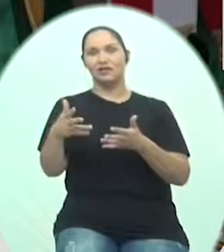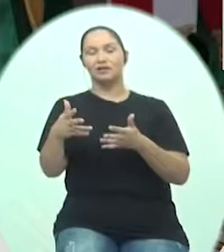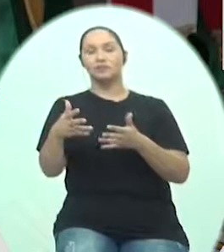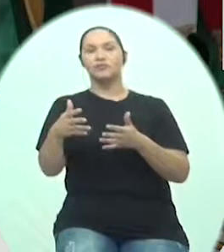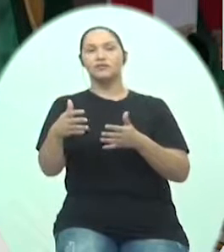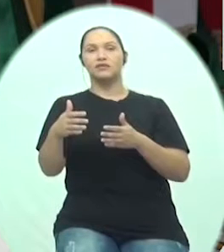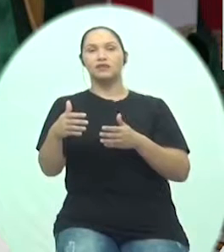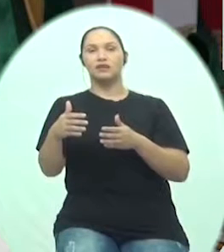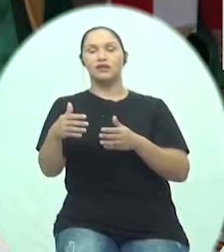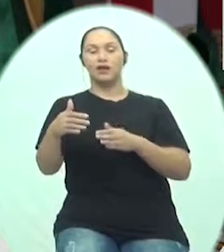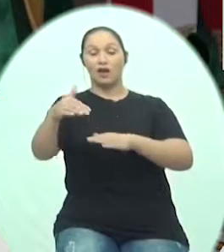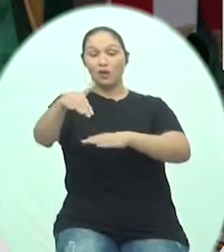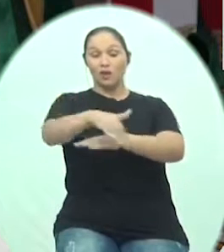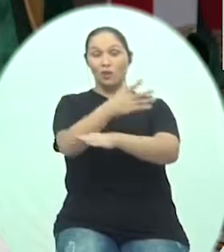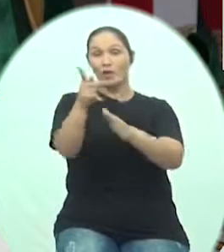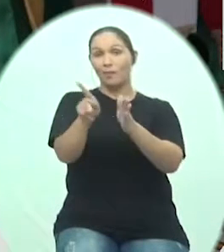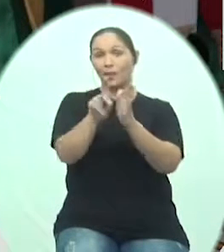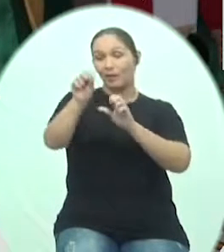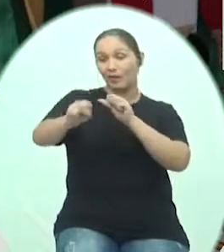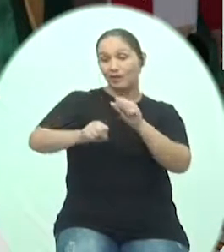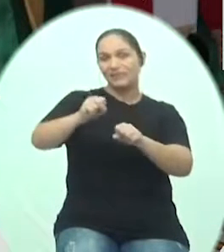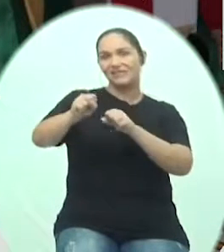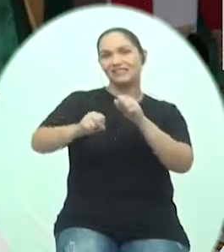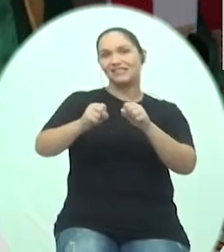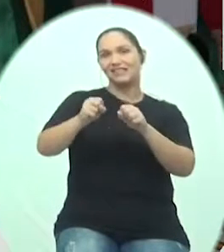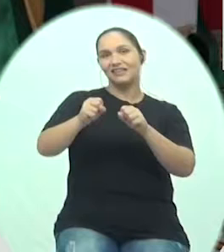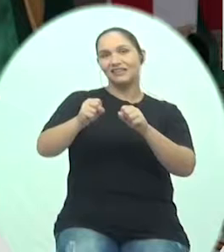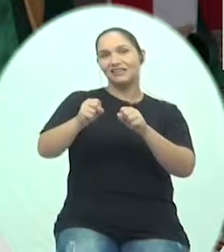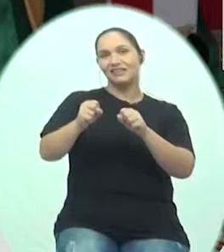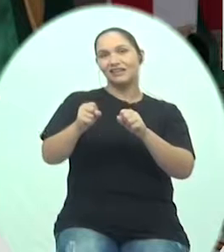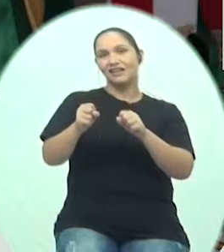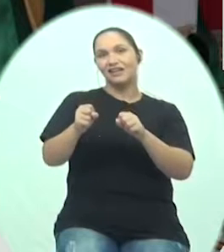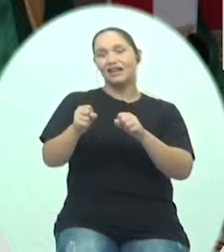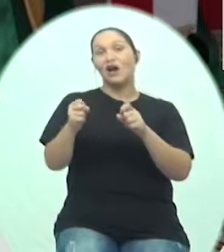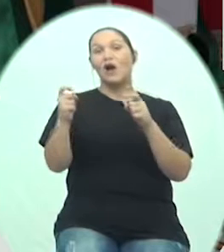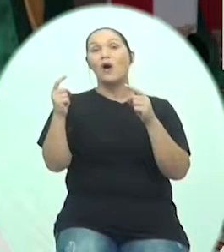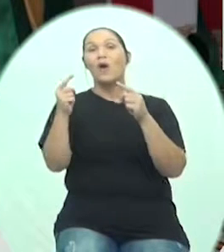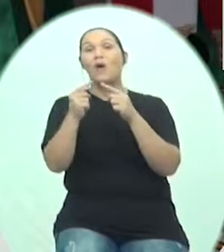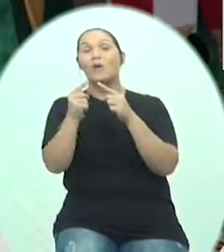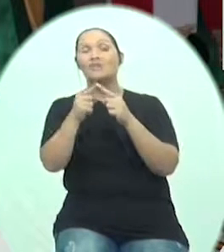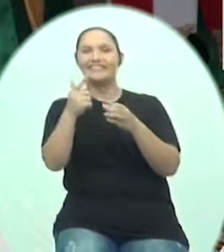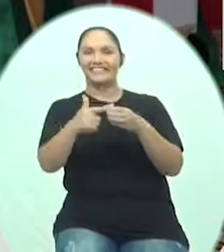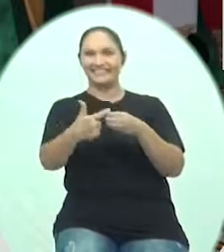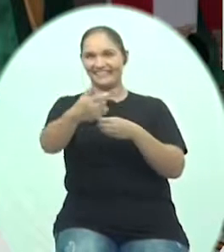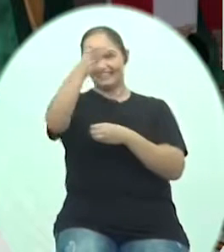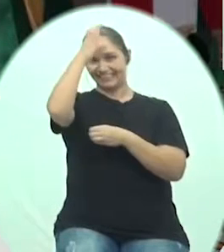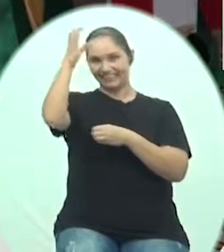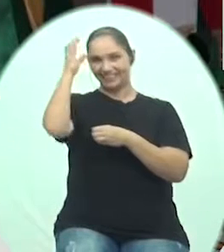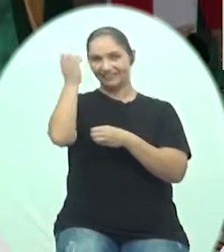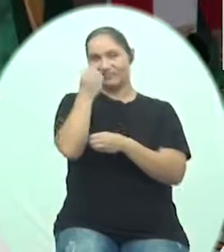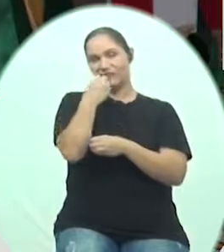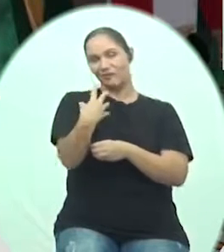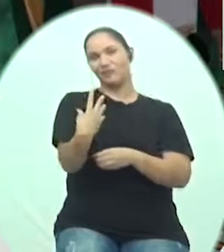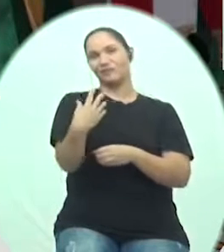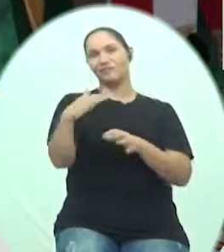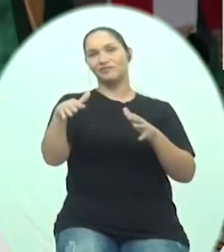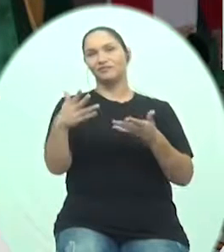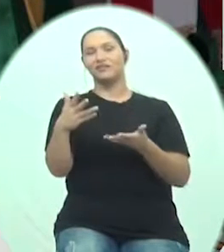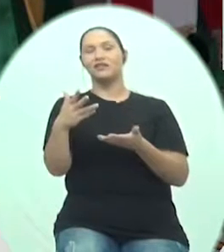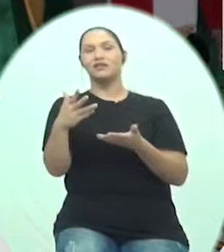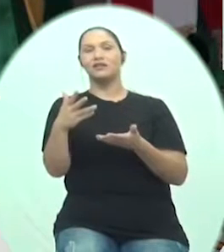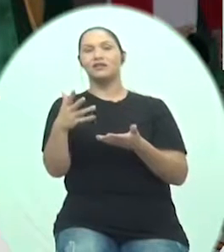e eu acredito que seria uma maneira interessante para toda a câmara de vereadores abraçar e